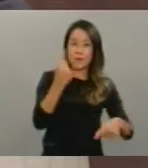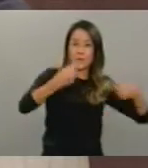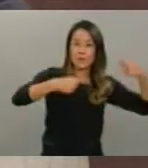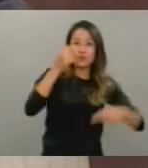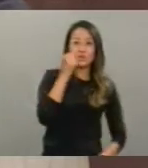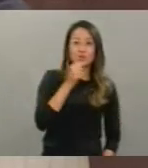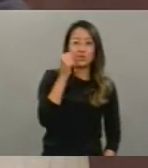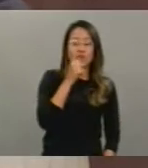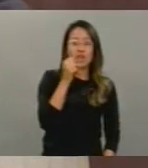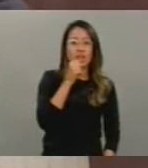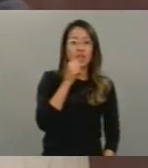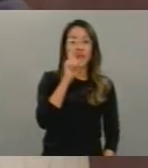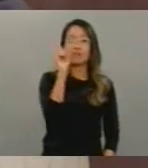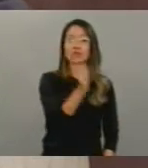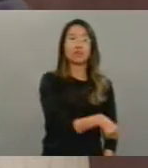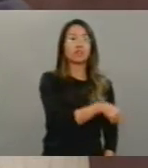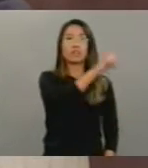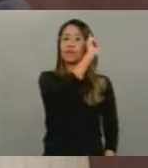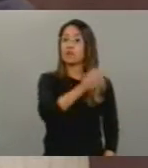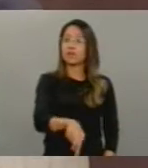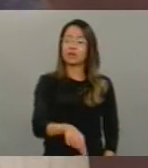Mulheres.